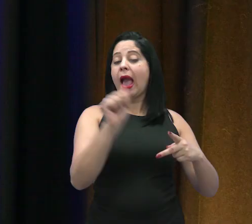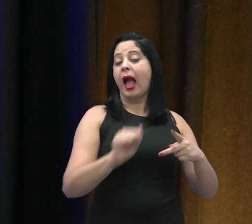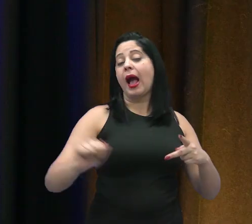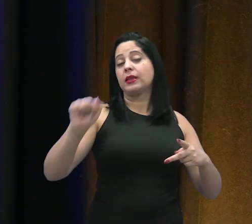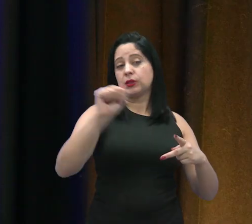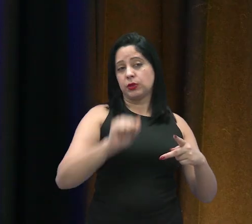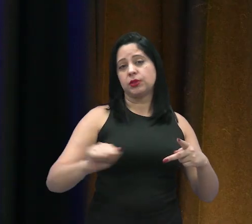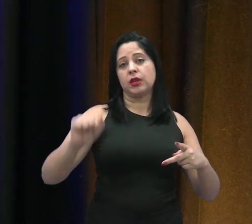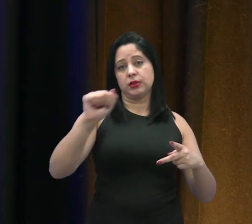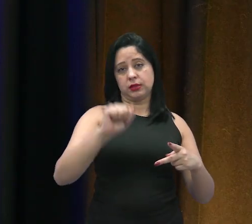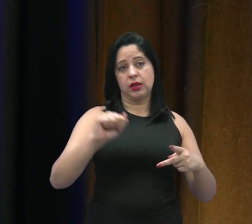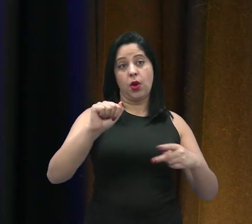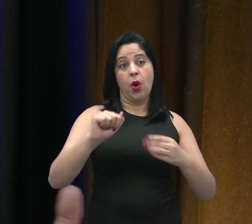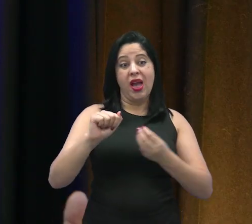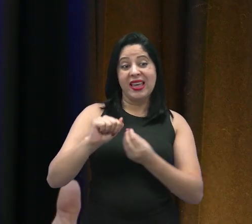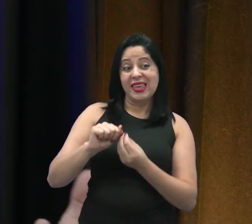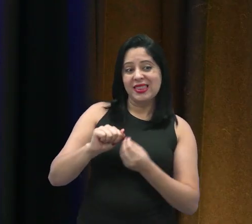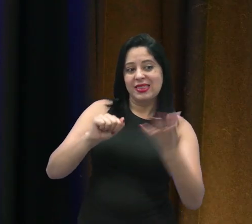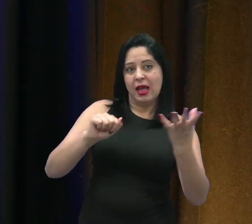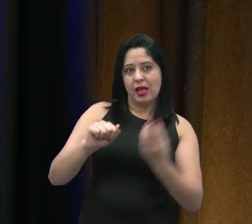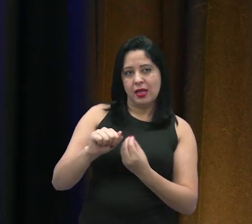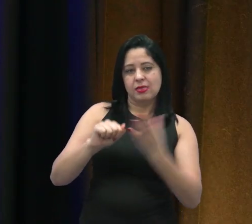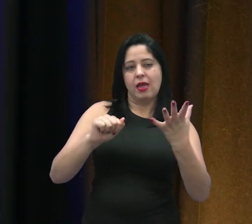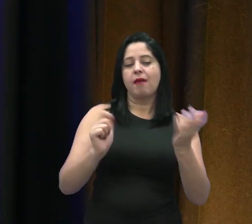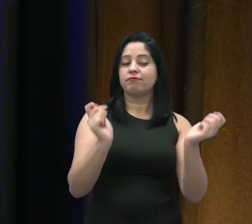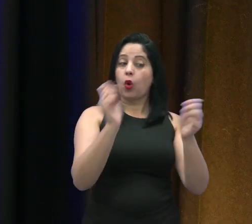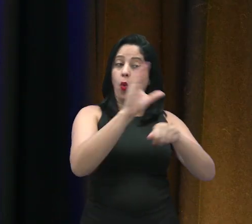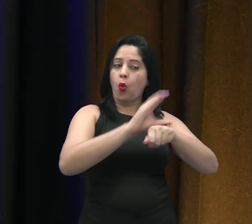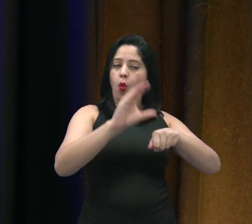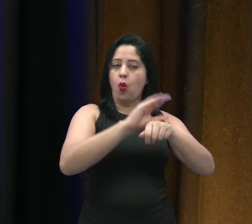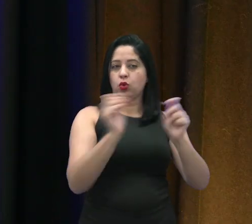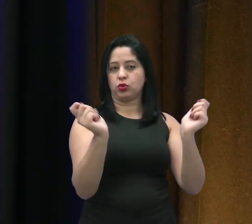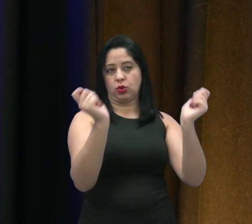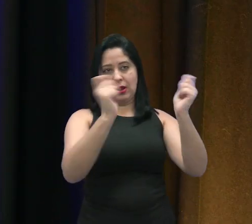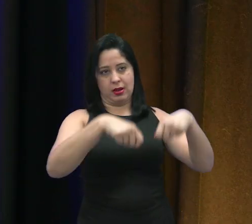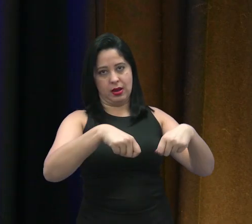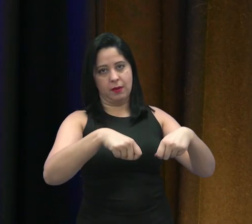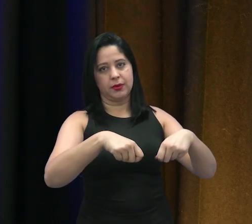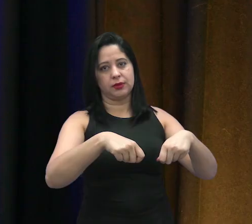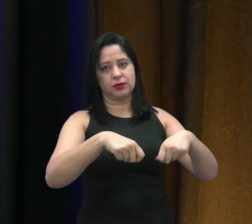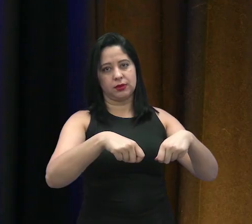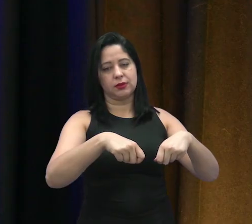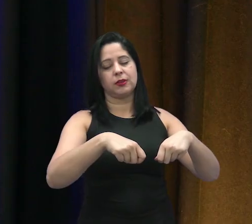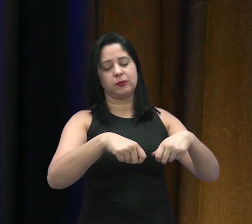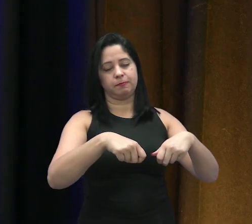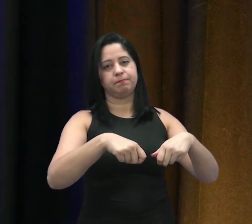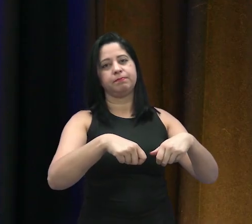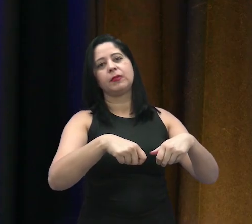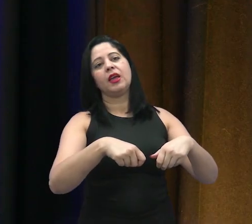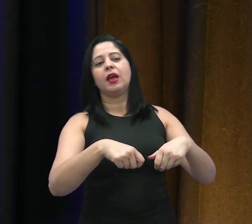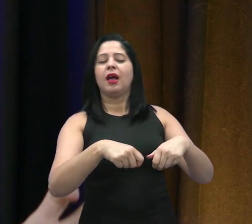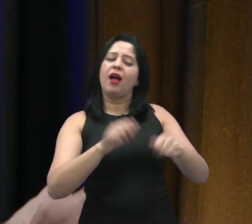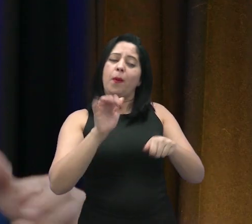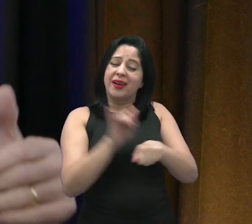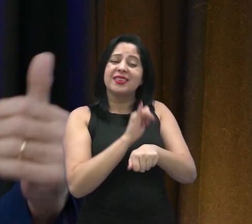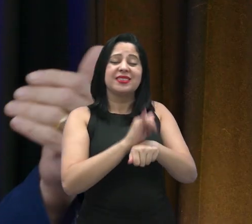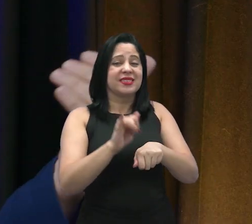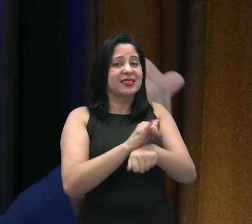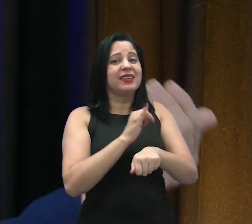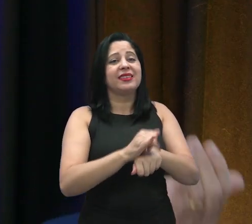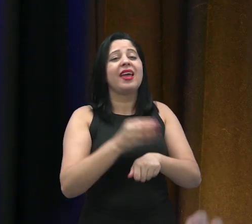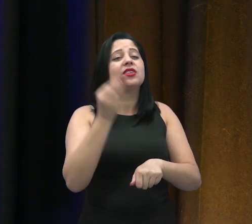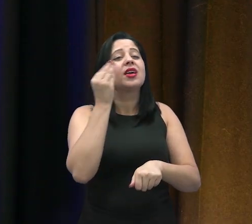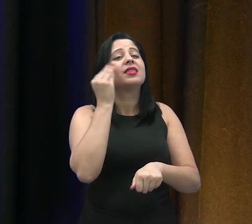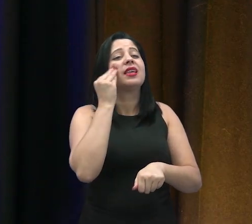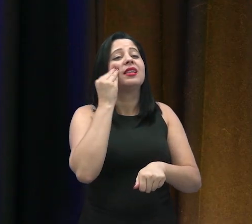ofereceram capacitação para esses profissionais. Sei que ainda não concretizou, mas seria uma saída para você aprimorar cada